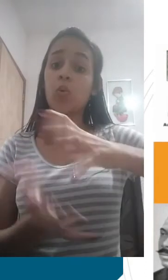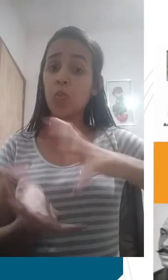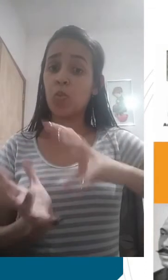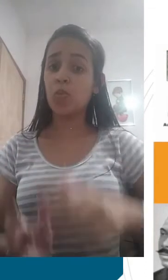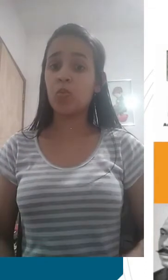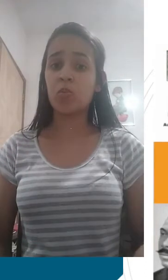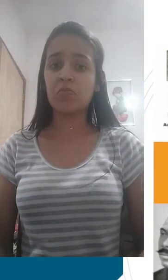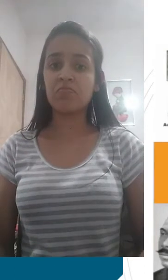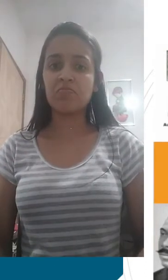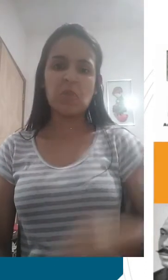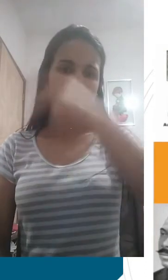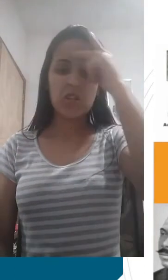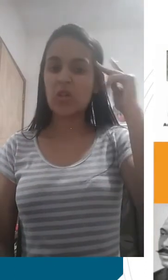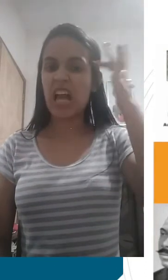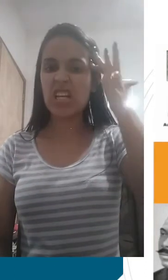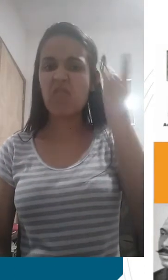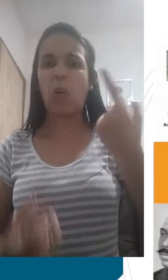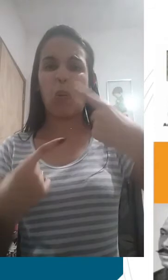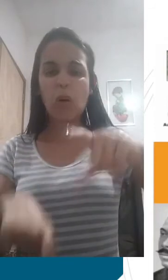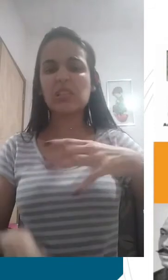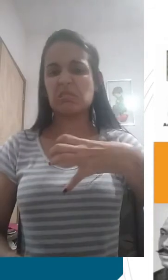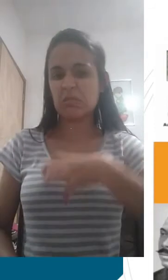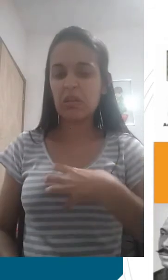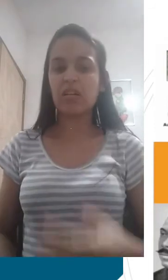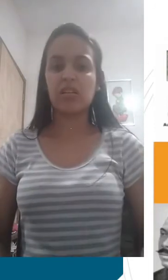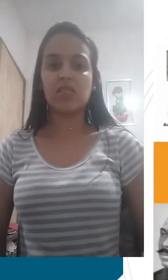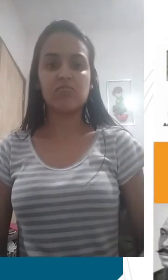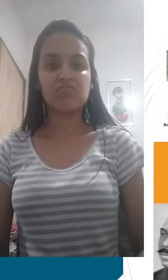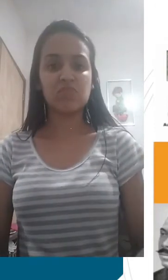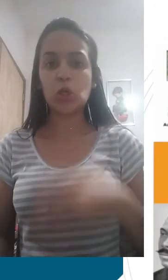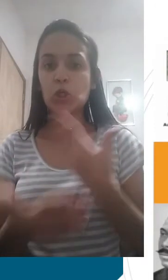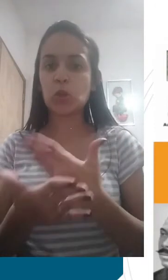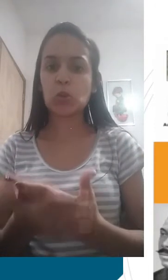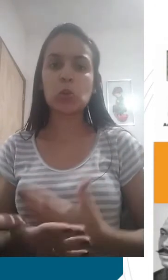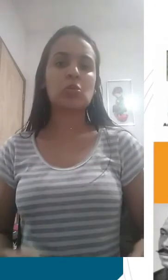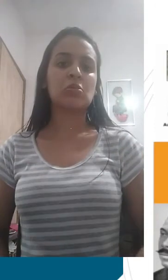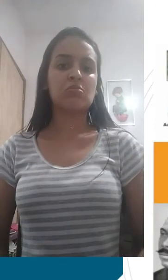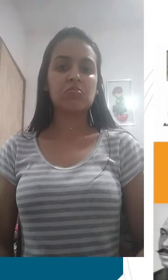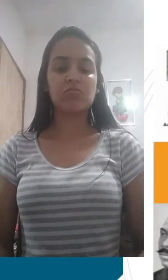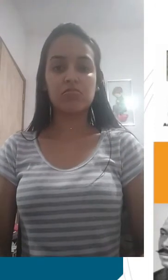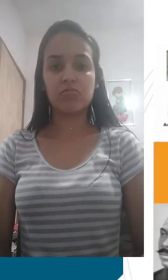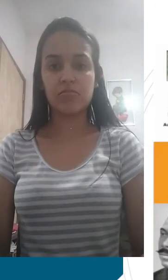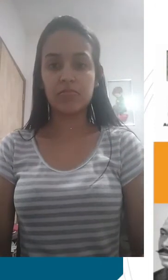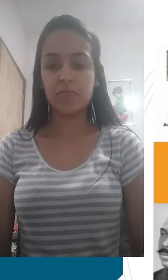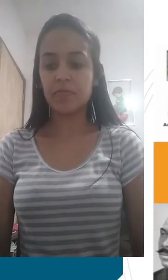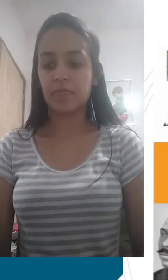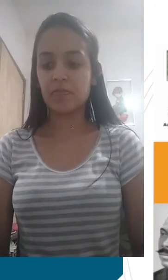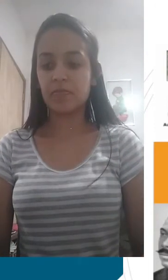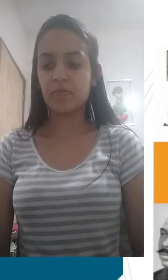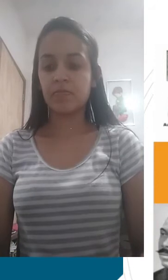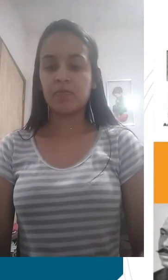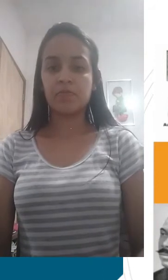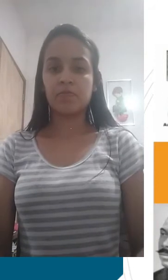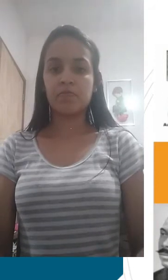inimigo da sensibilidade, instrução e da descrição objetiva. Para os adeptos